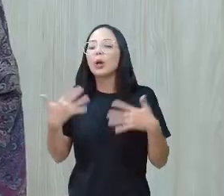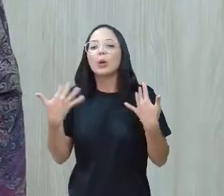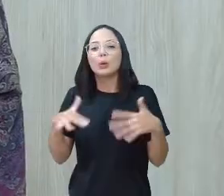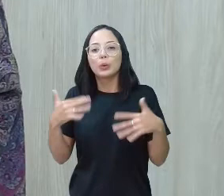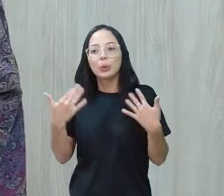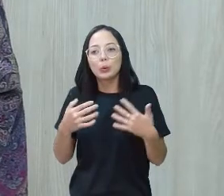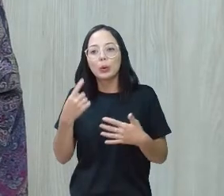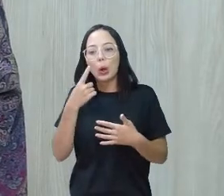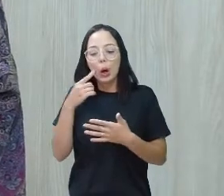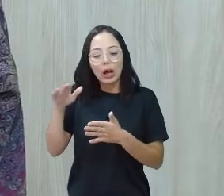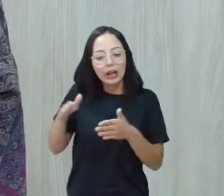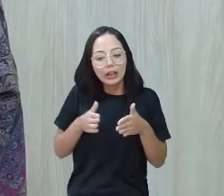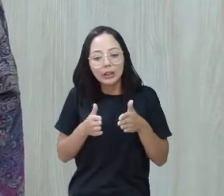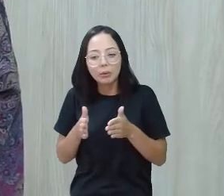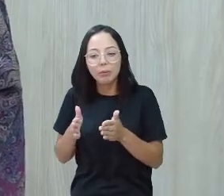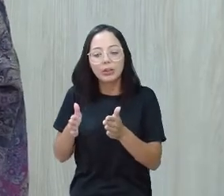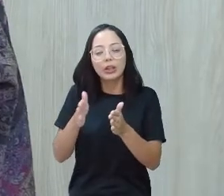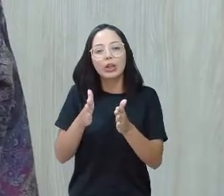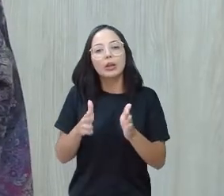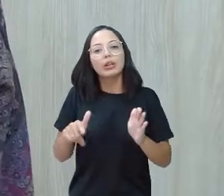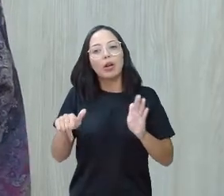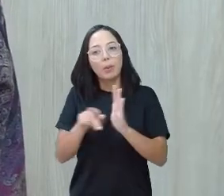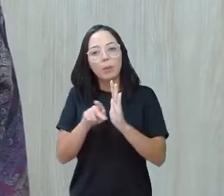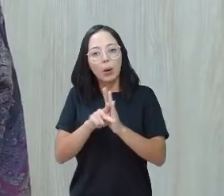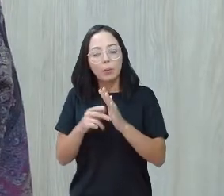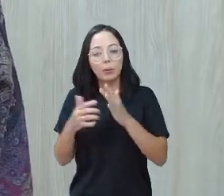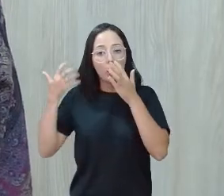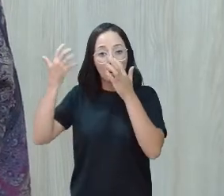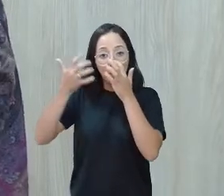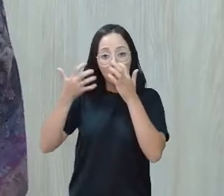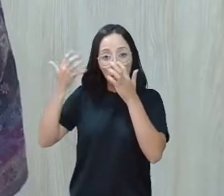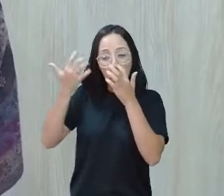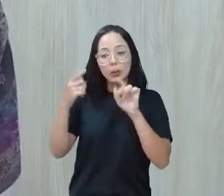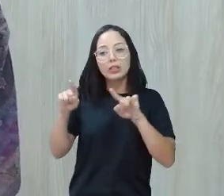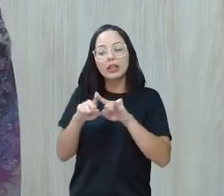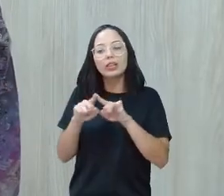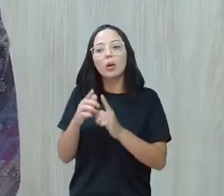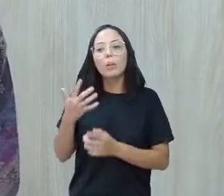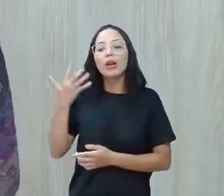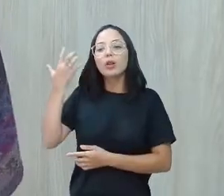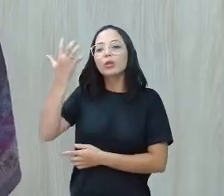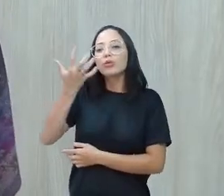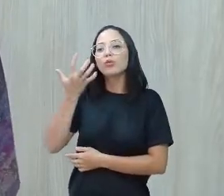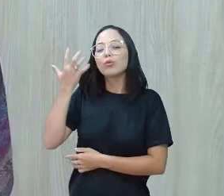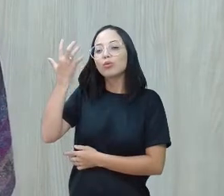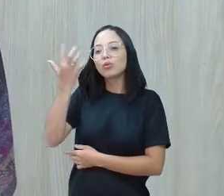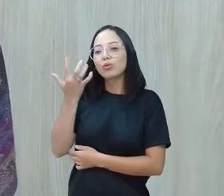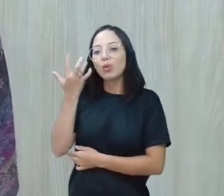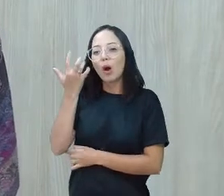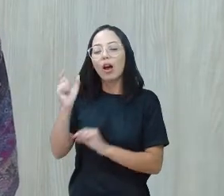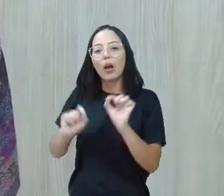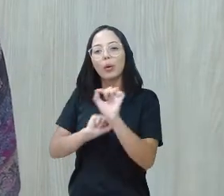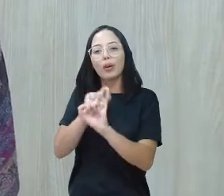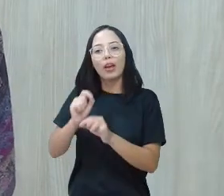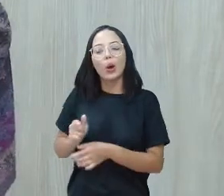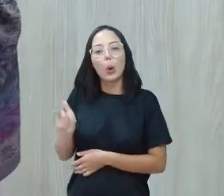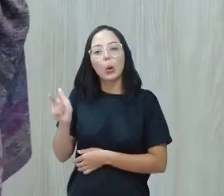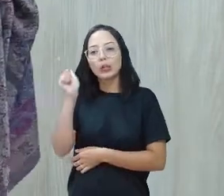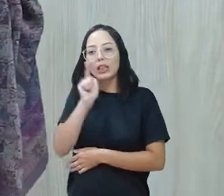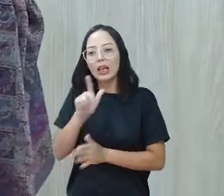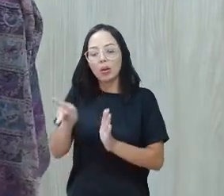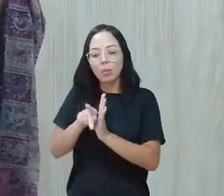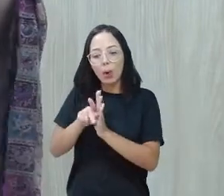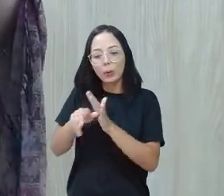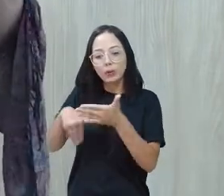tem esse lado poético, né? E a música, né? Os sons, a música, ela consegue tirar